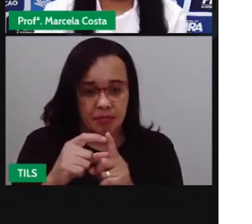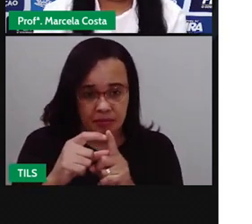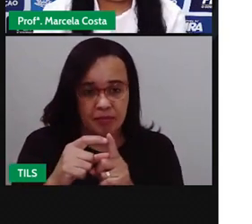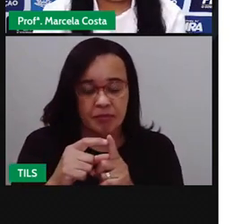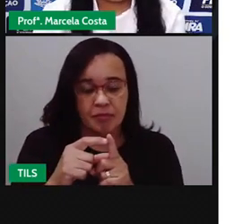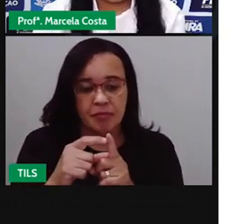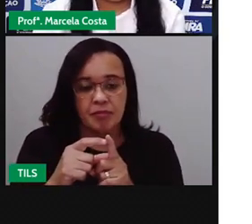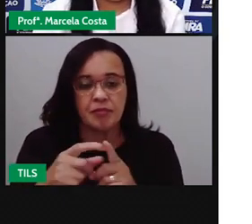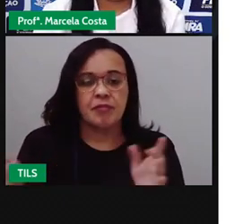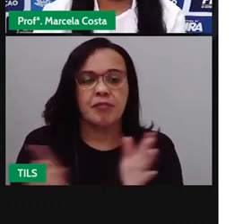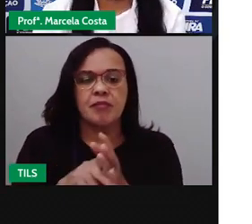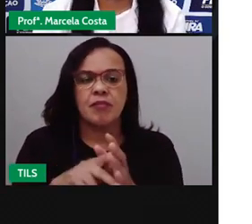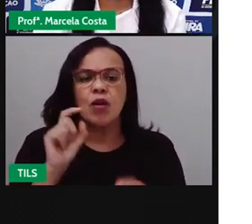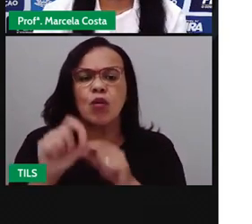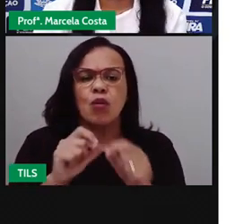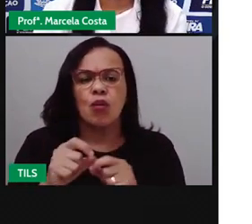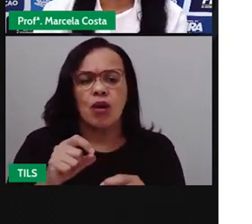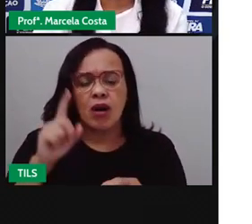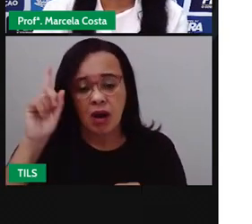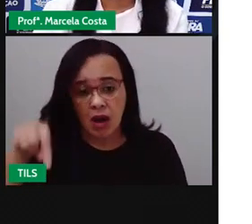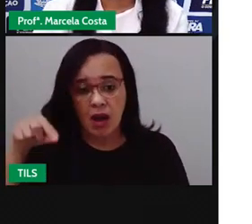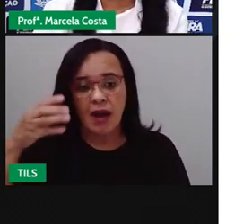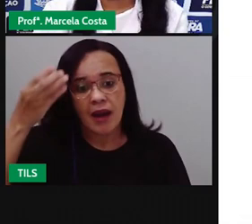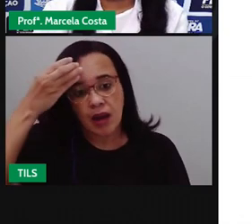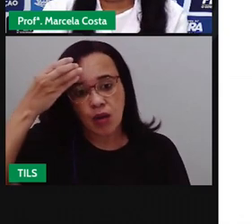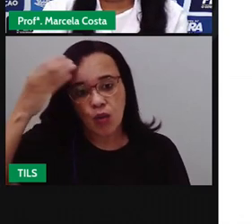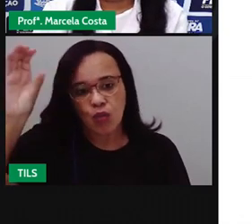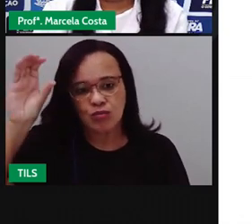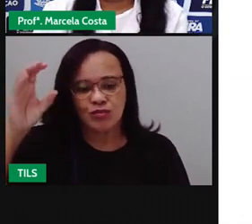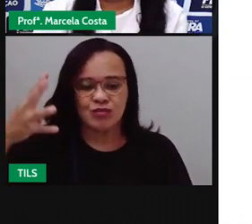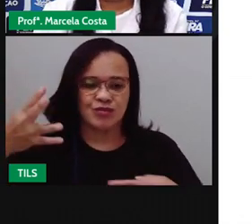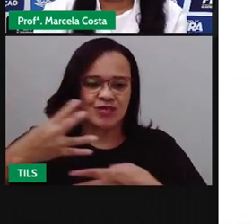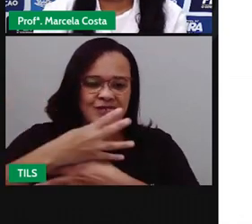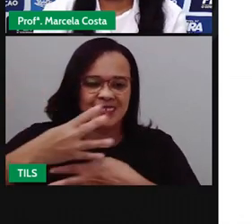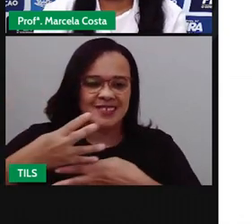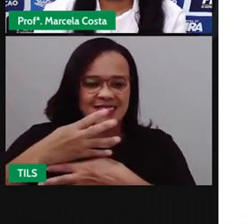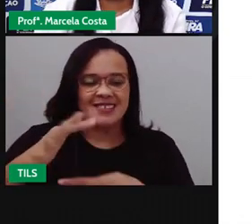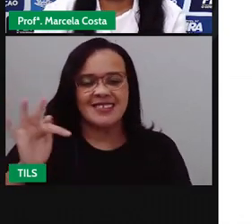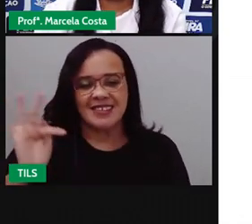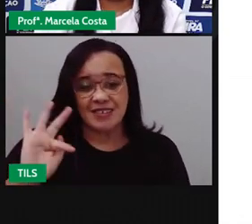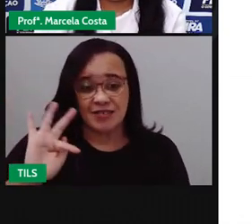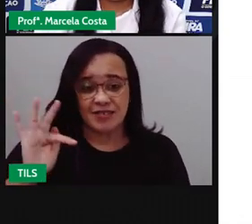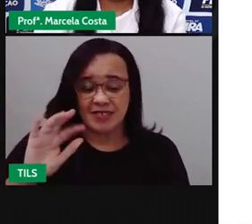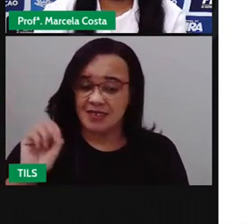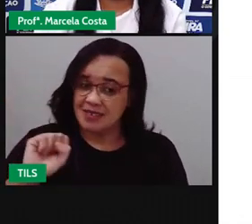da nossa cidade. Ó, vaqueiro,